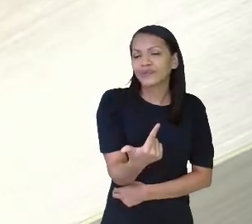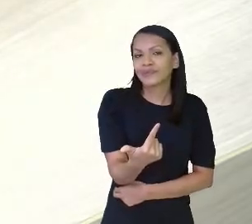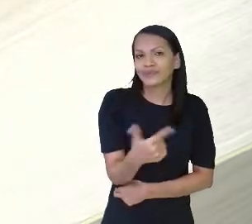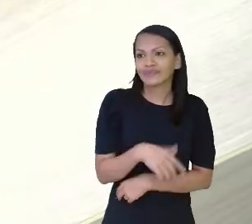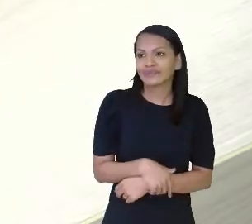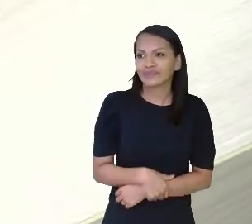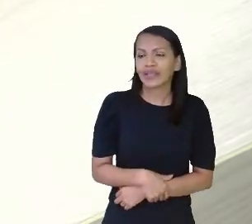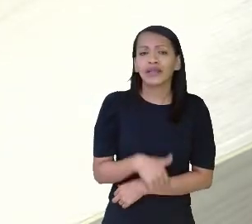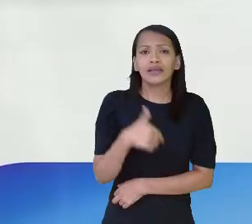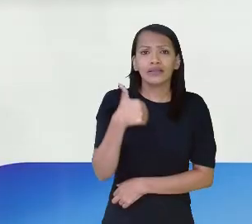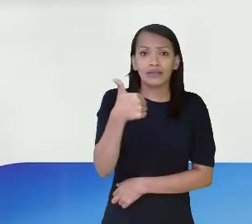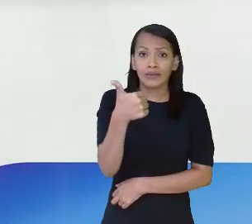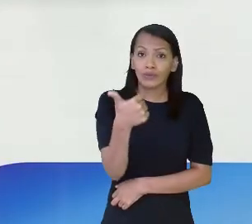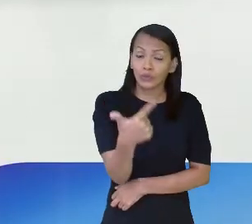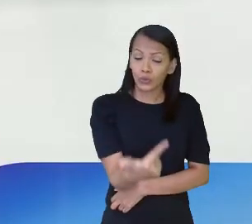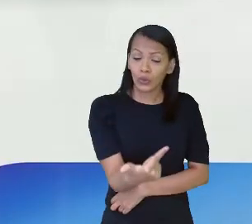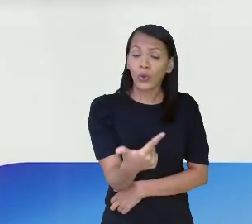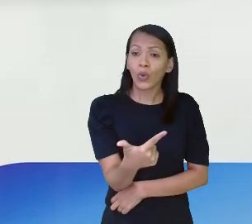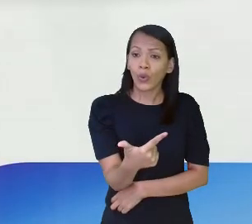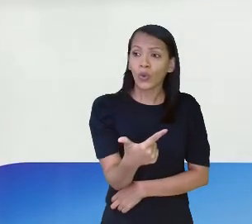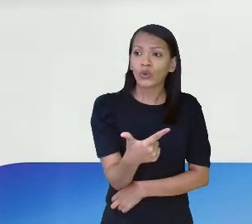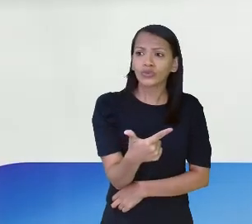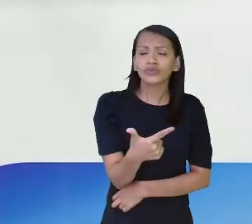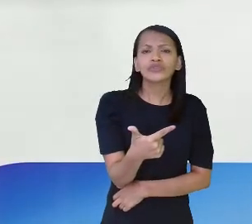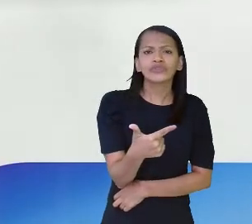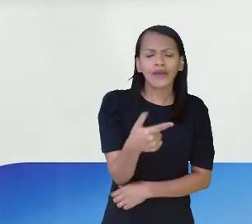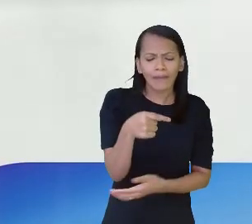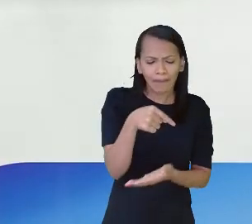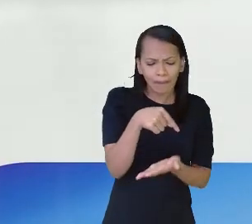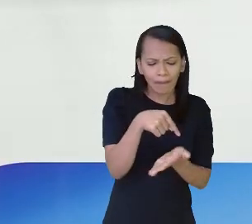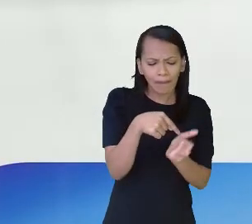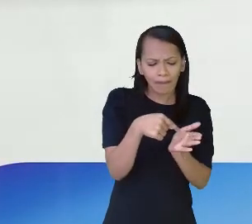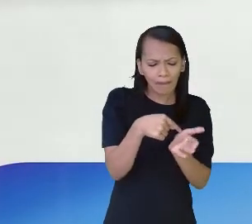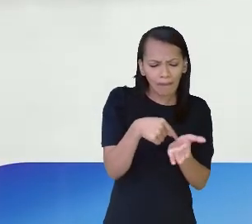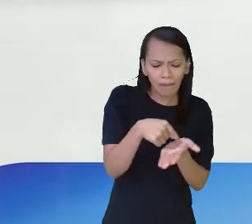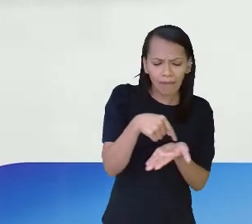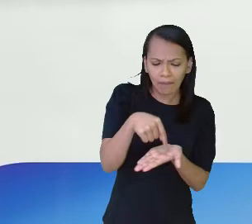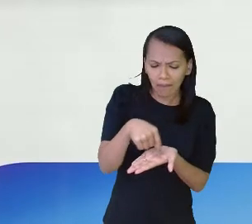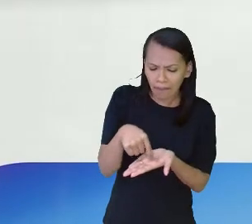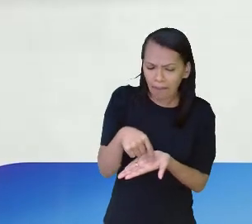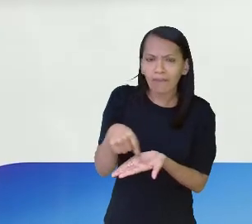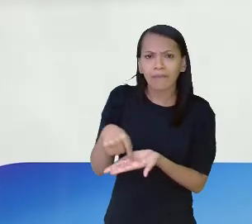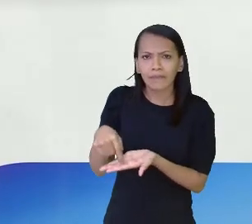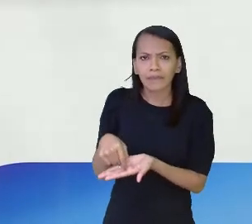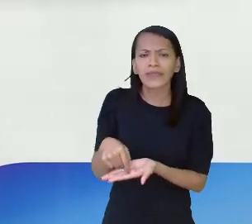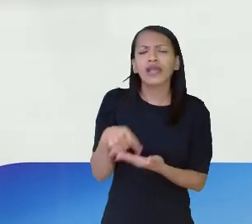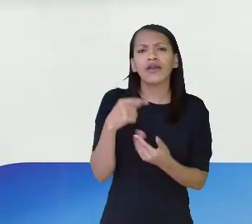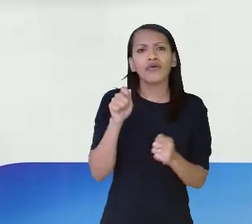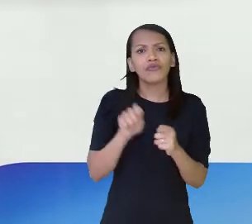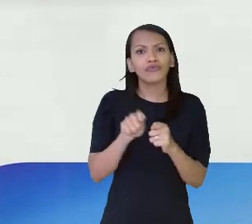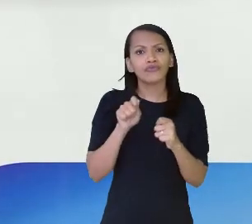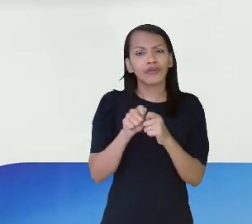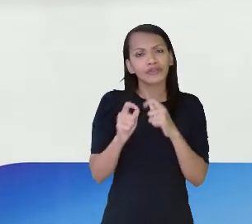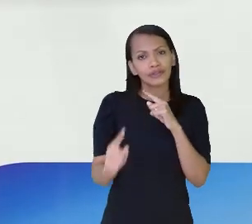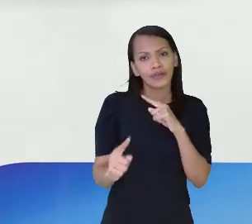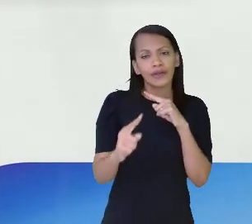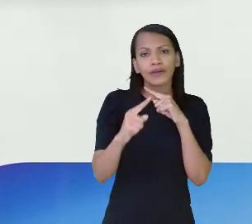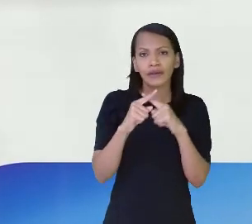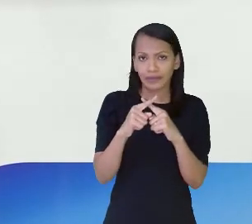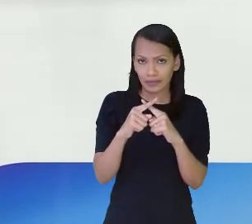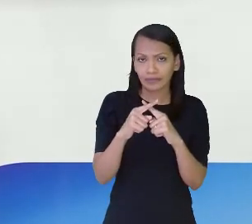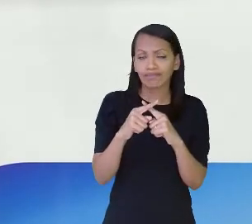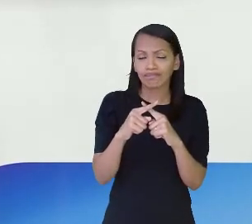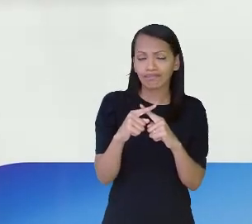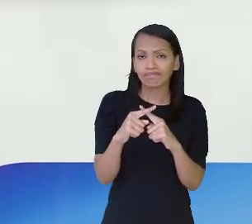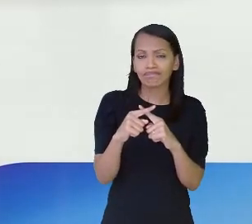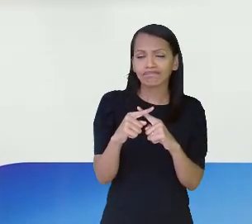10, 12. Eu tenho 12 casinhas como essa. Para eu fazer uma multiplicação, para eu justificar uma multiplicação